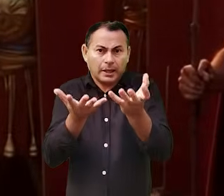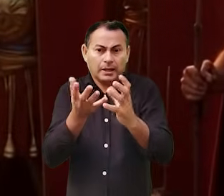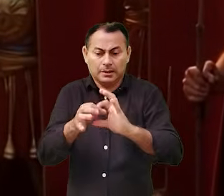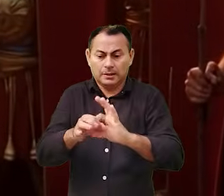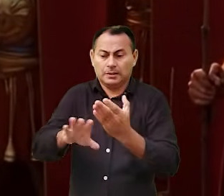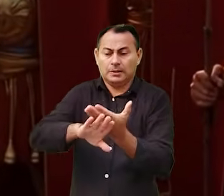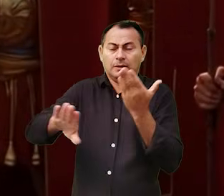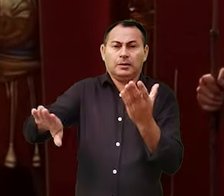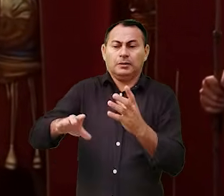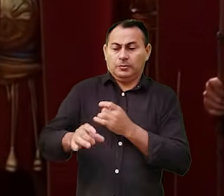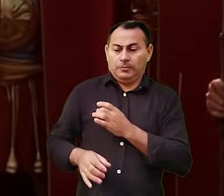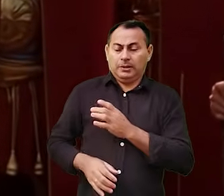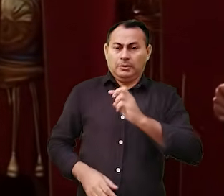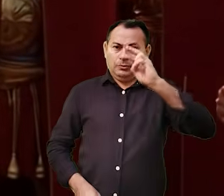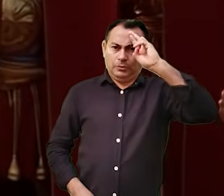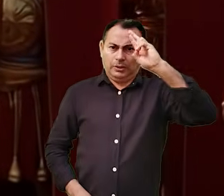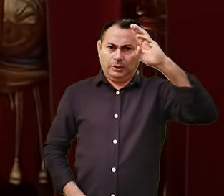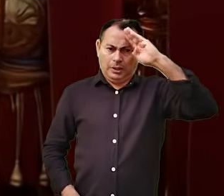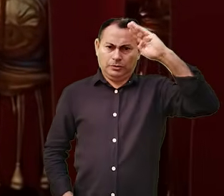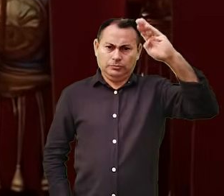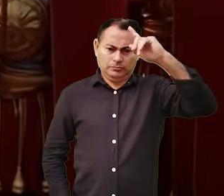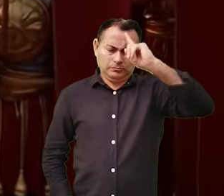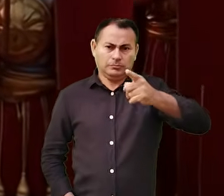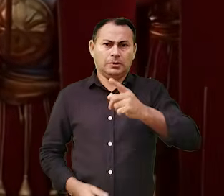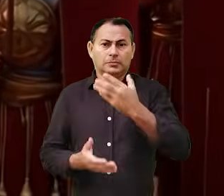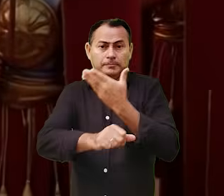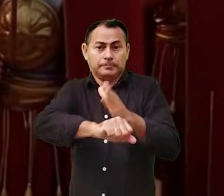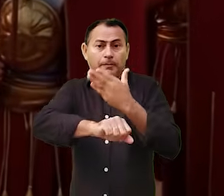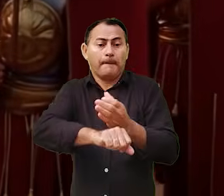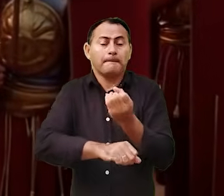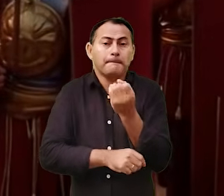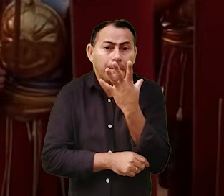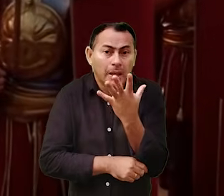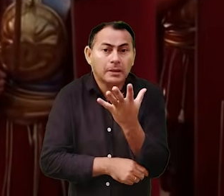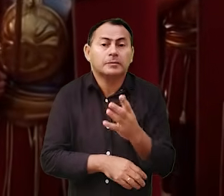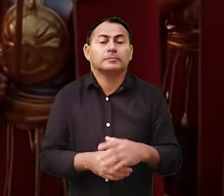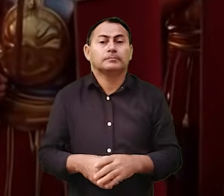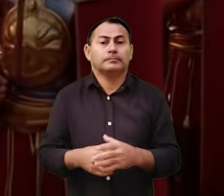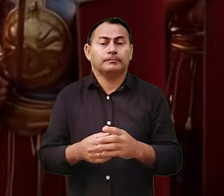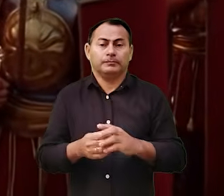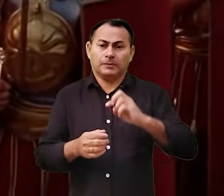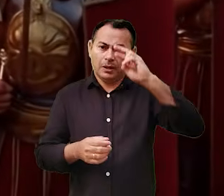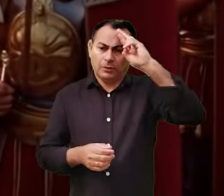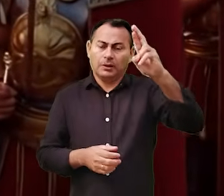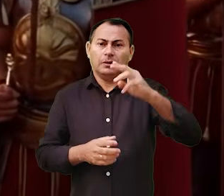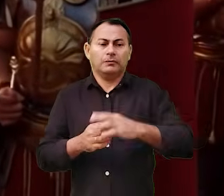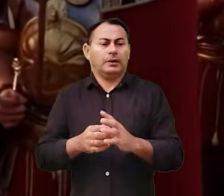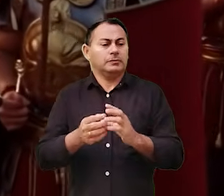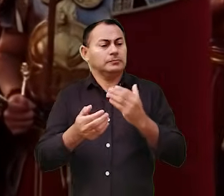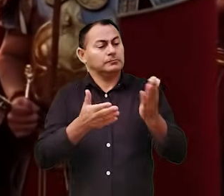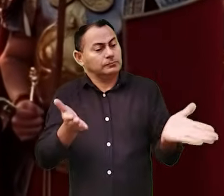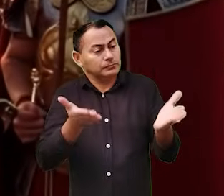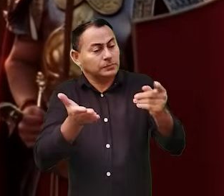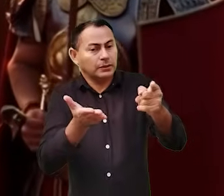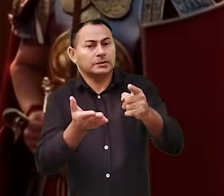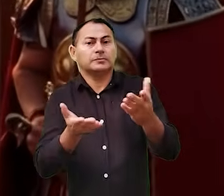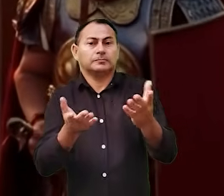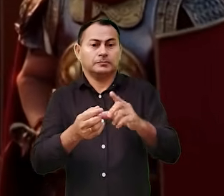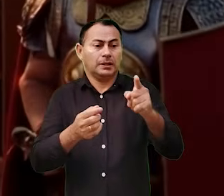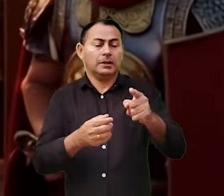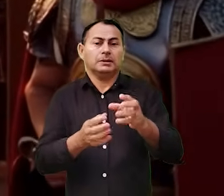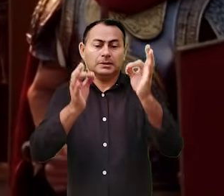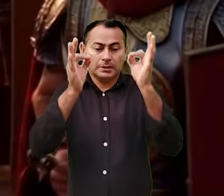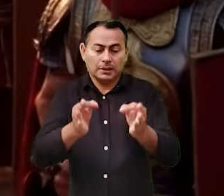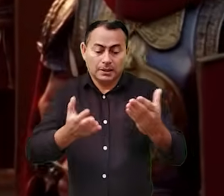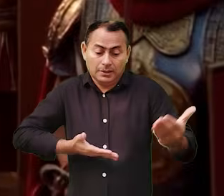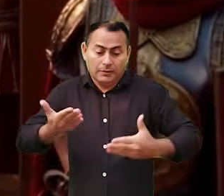quer livrar-se do medo da autoridade, então você deve praticar o bem. E a autoridade vai enaltecer você, inclusive,